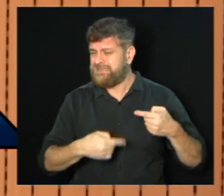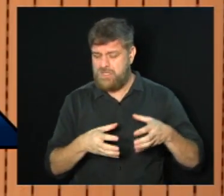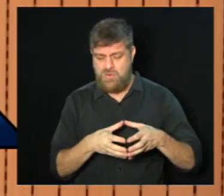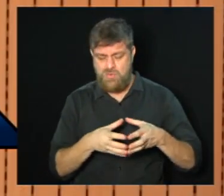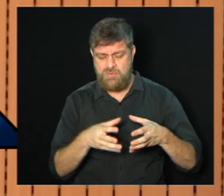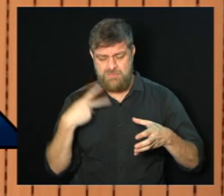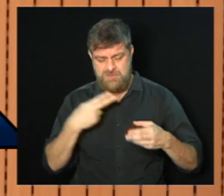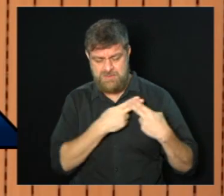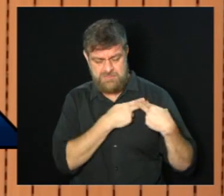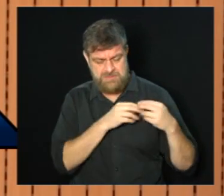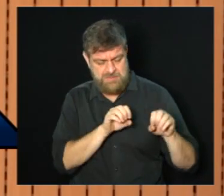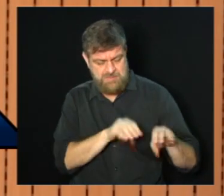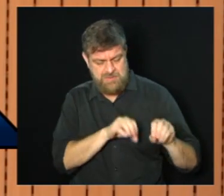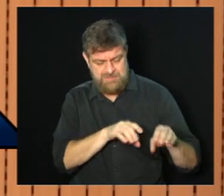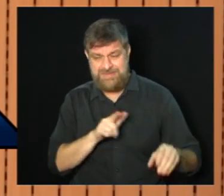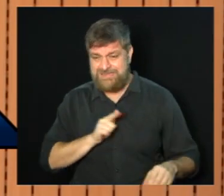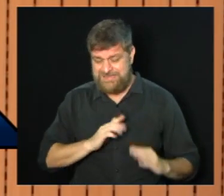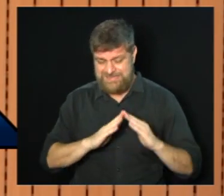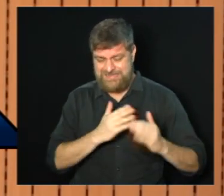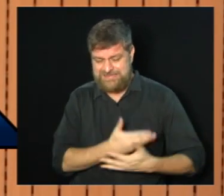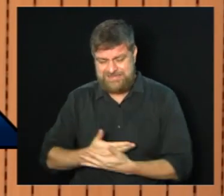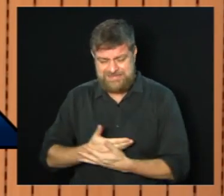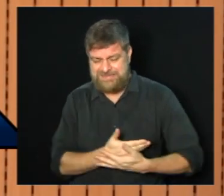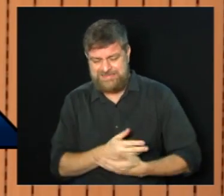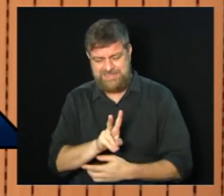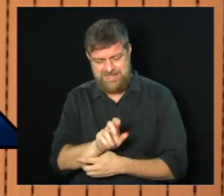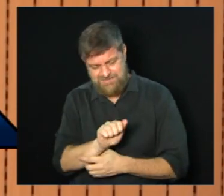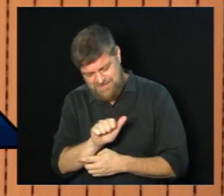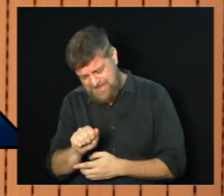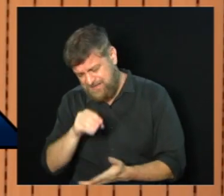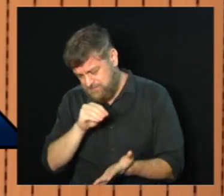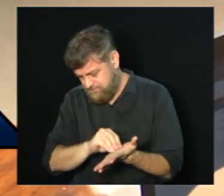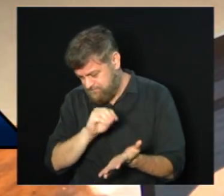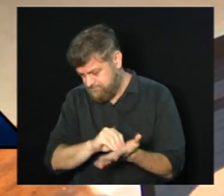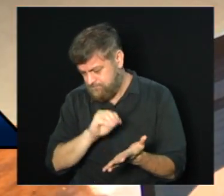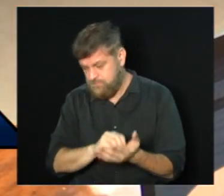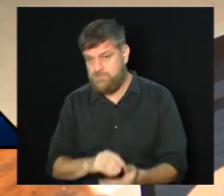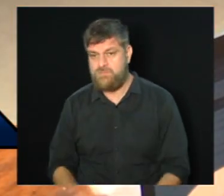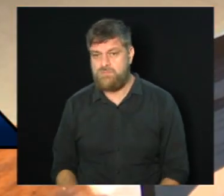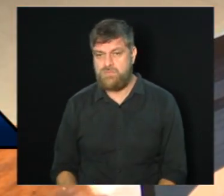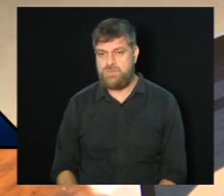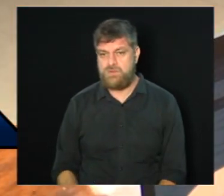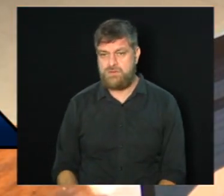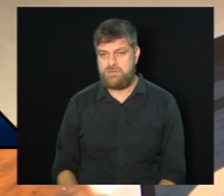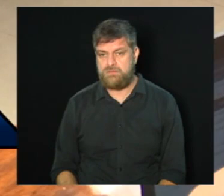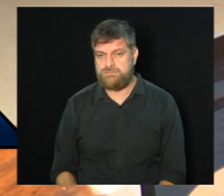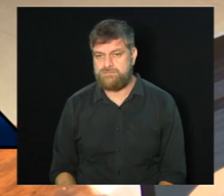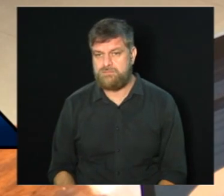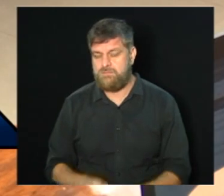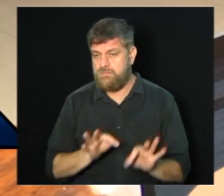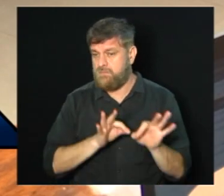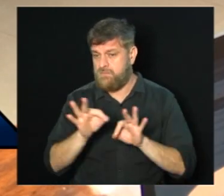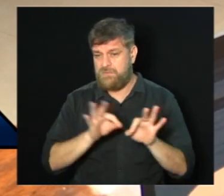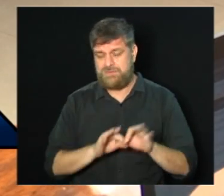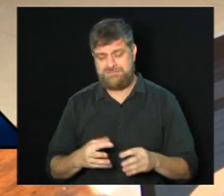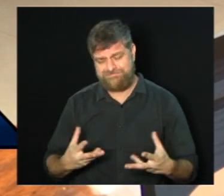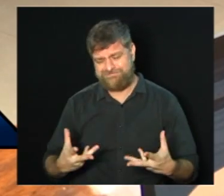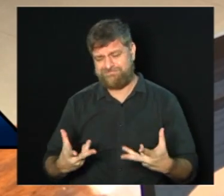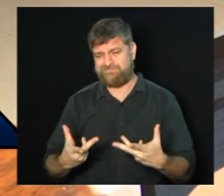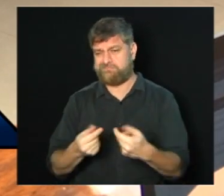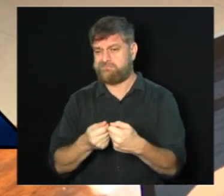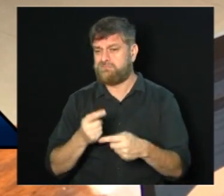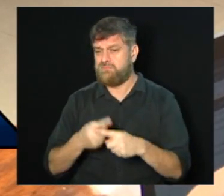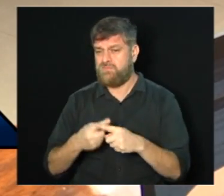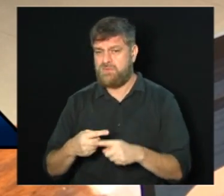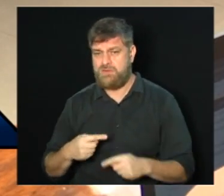Educação esse déficit de vagas. Boa parte, vereador. Pois não, vereador. Vereador, sem dúvida, não tem dúvida que esse projeto é um projeto magnífico, mesmo porque